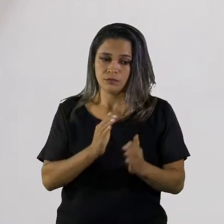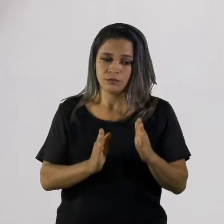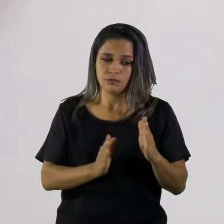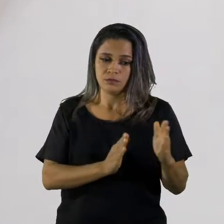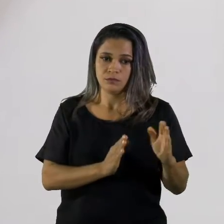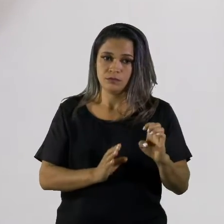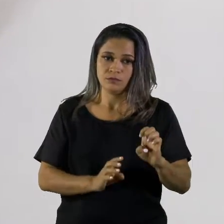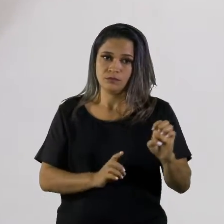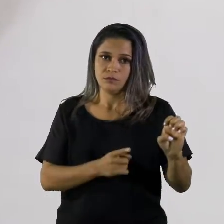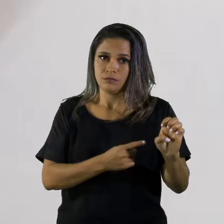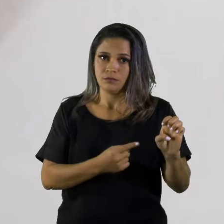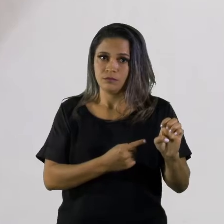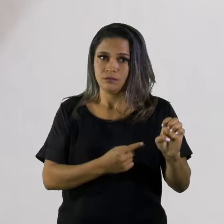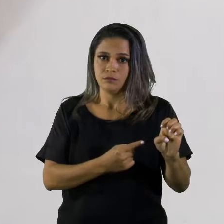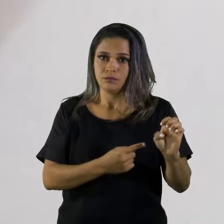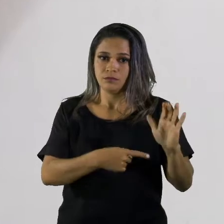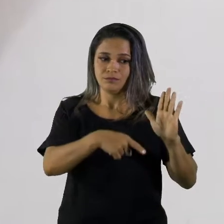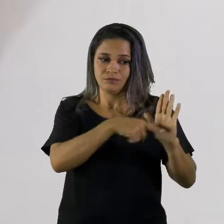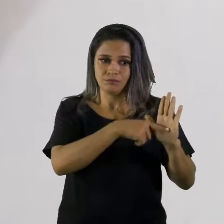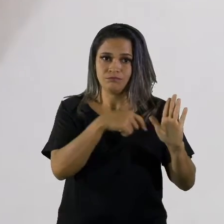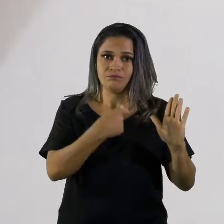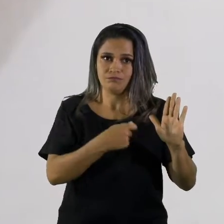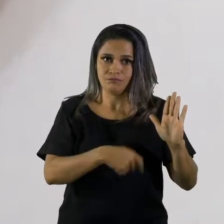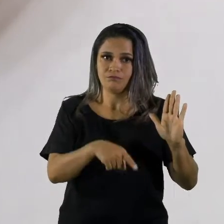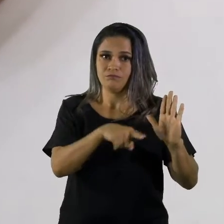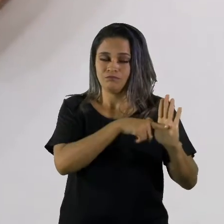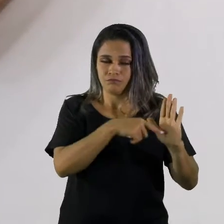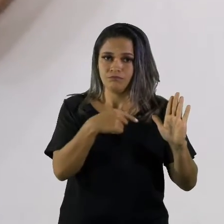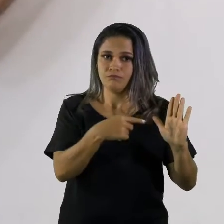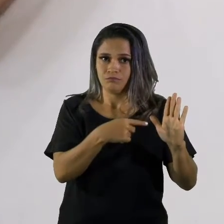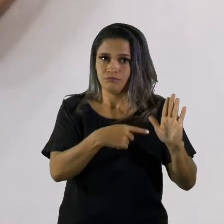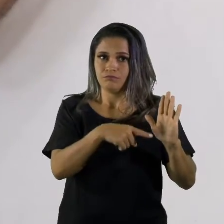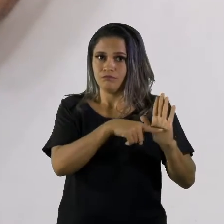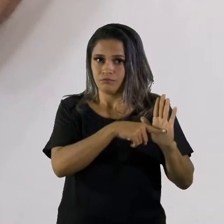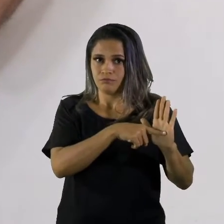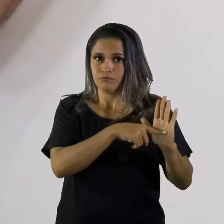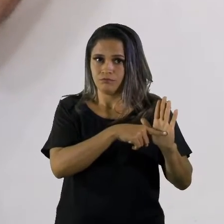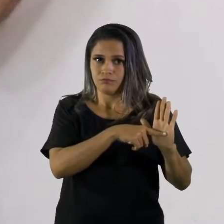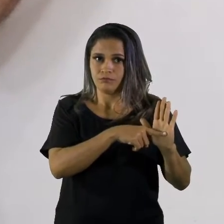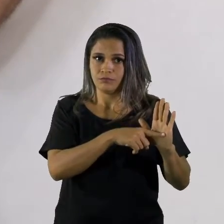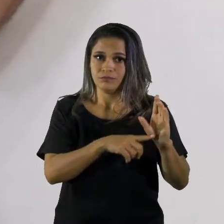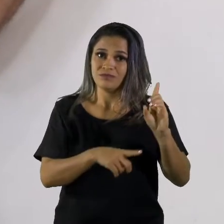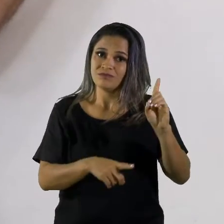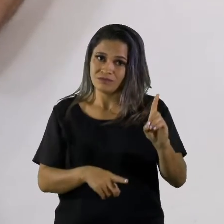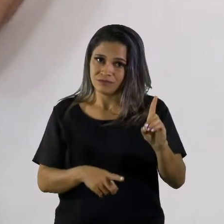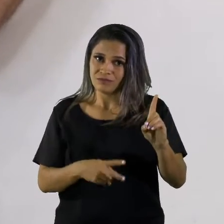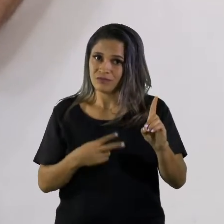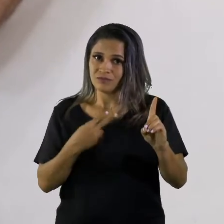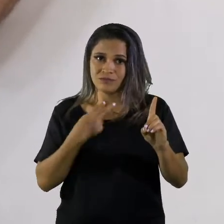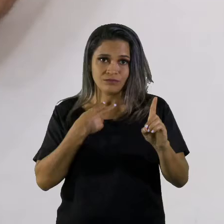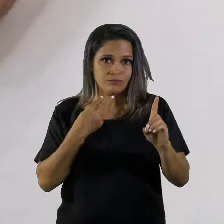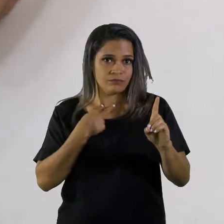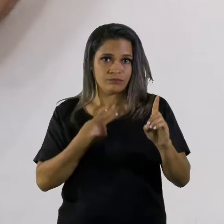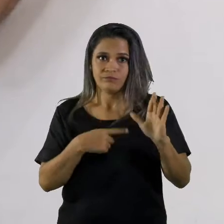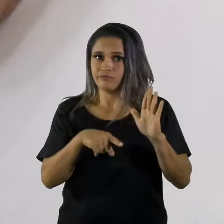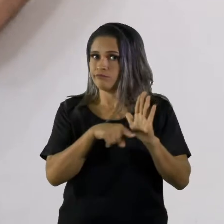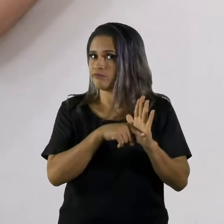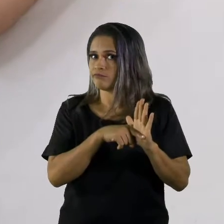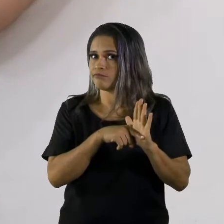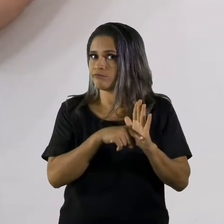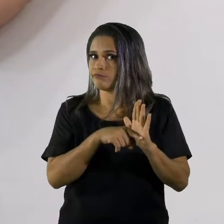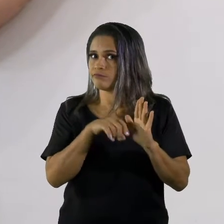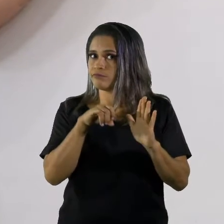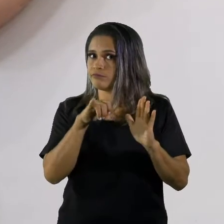tem que dar negativo. Então, esse D, ele não pode ser negativo, porque se ele for negativo, ele